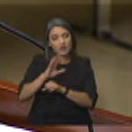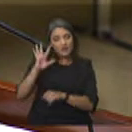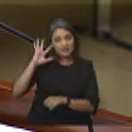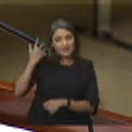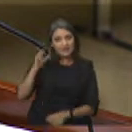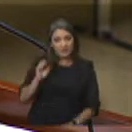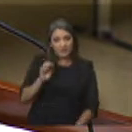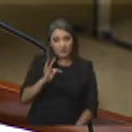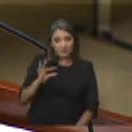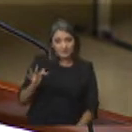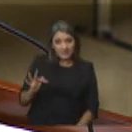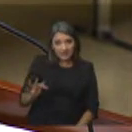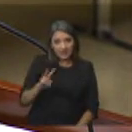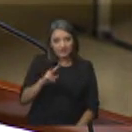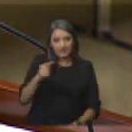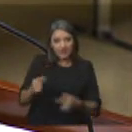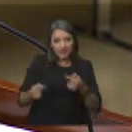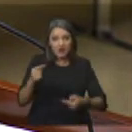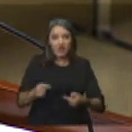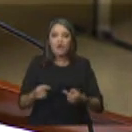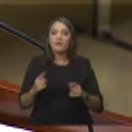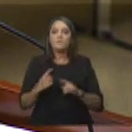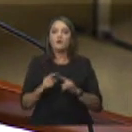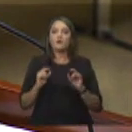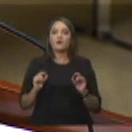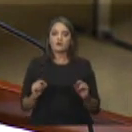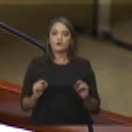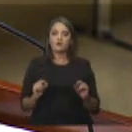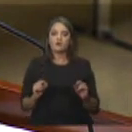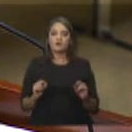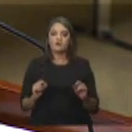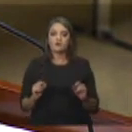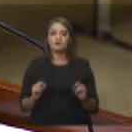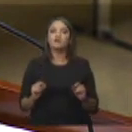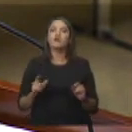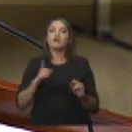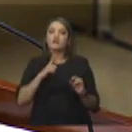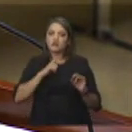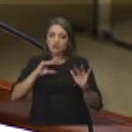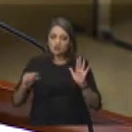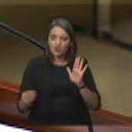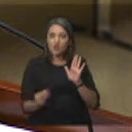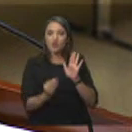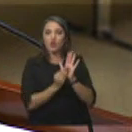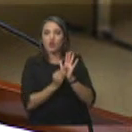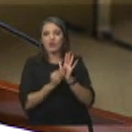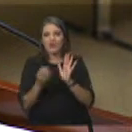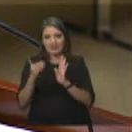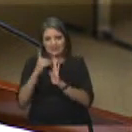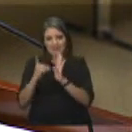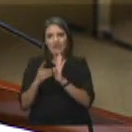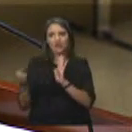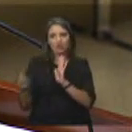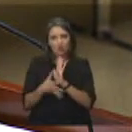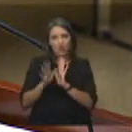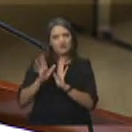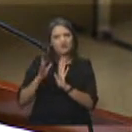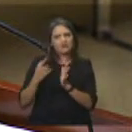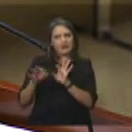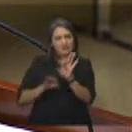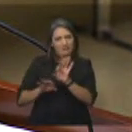esse tribunal, por esse plenário, para que possamos, se assim for o entendimento, incorporar dentro do novo decreto, que já está em